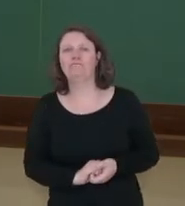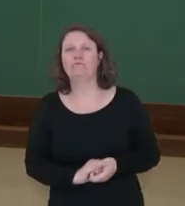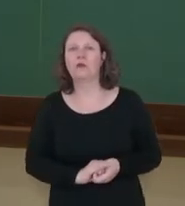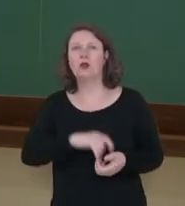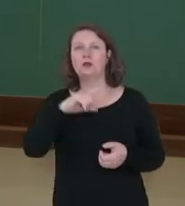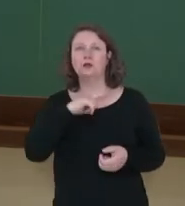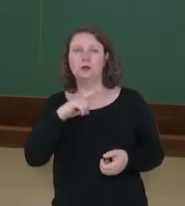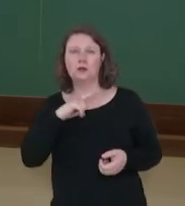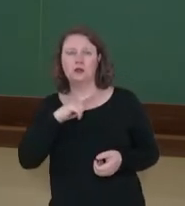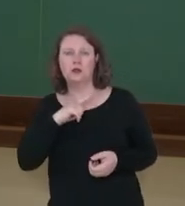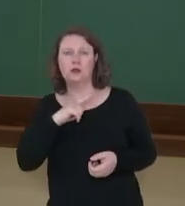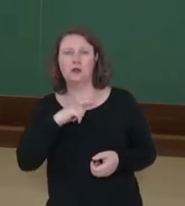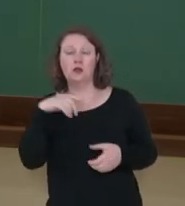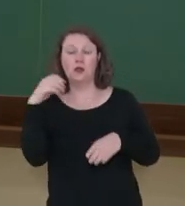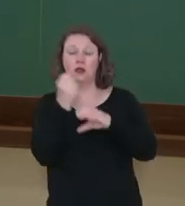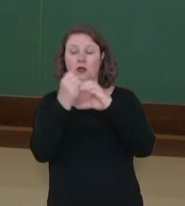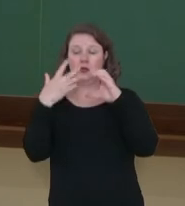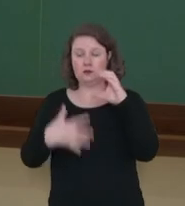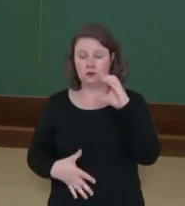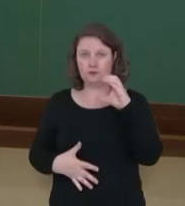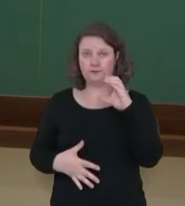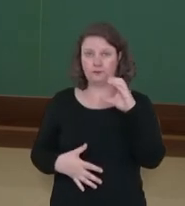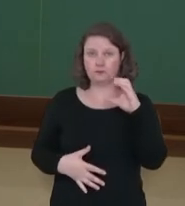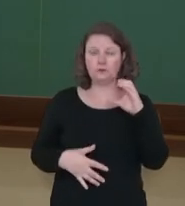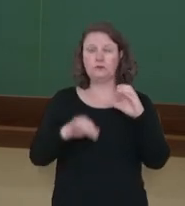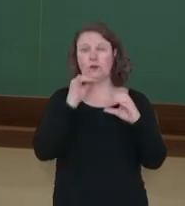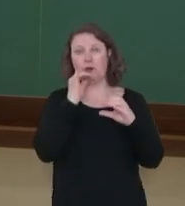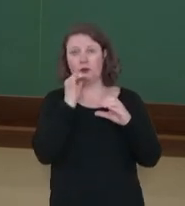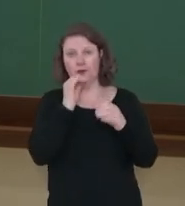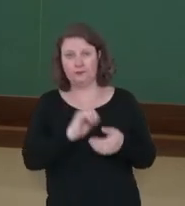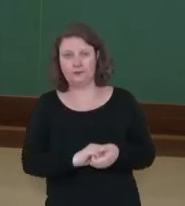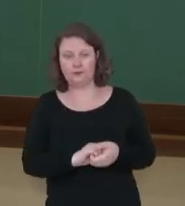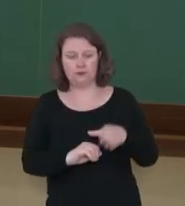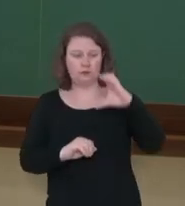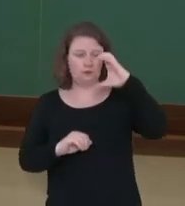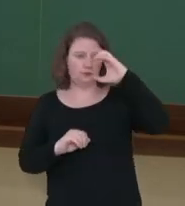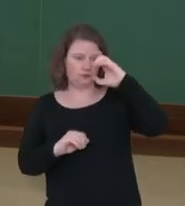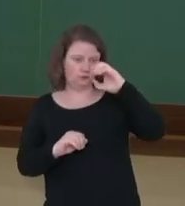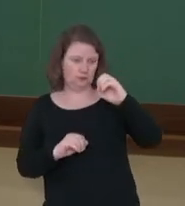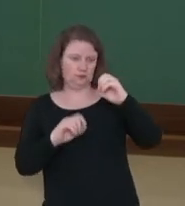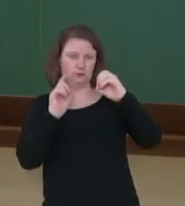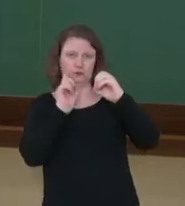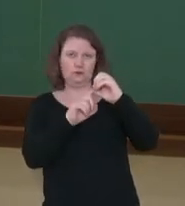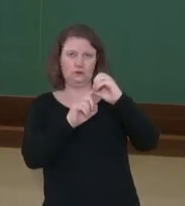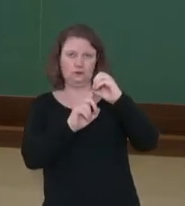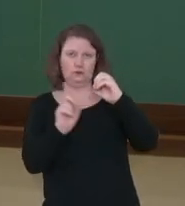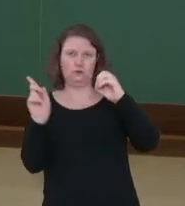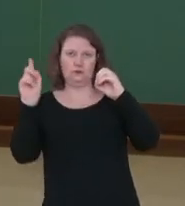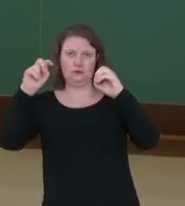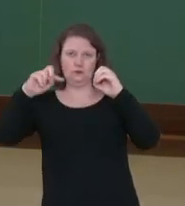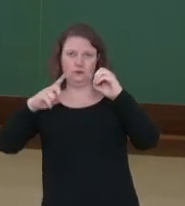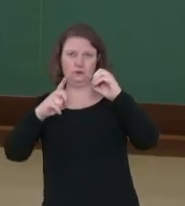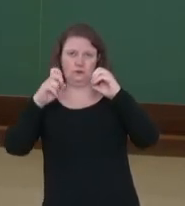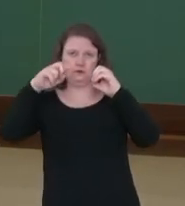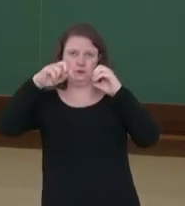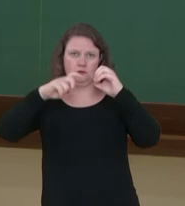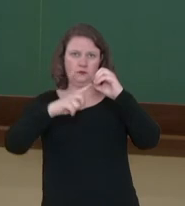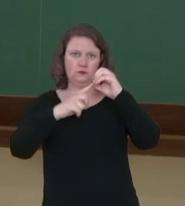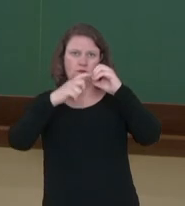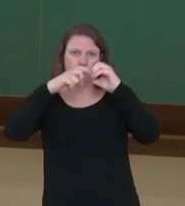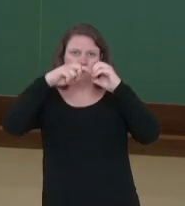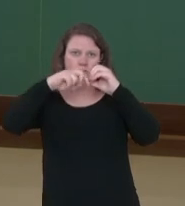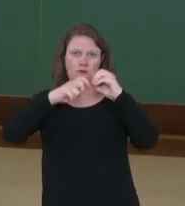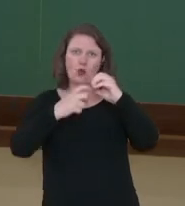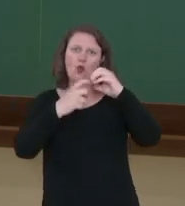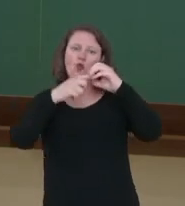informações, ou seja, quando o óvulo é, então, fecundado, consegue, então, a